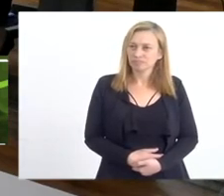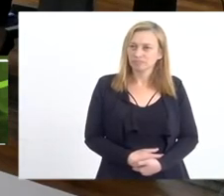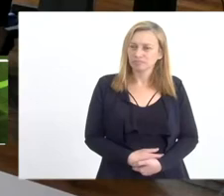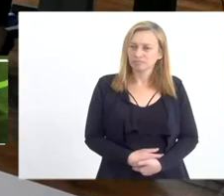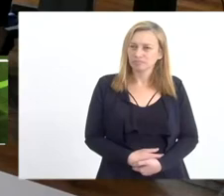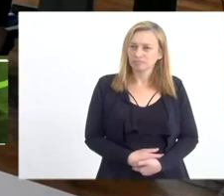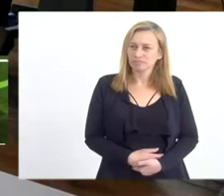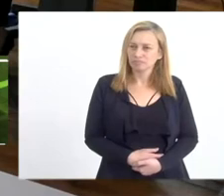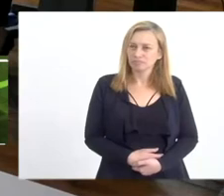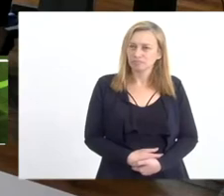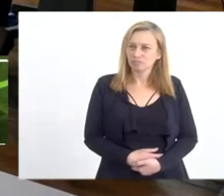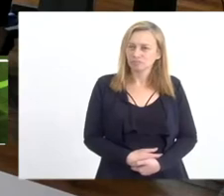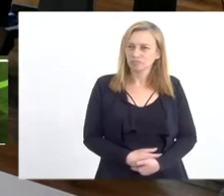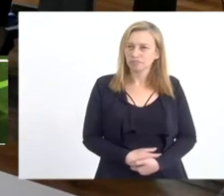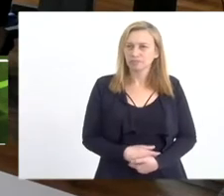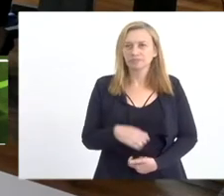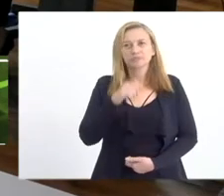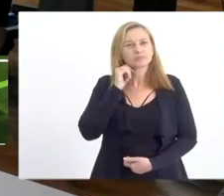Não entendi, Fábio.